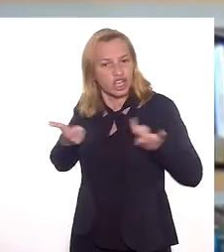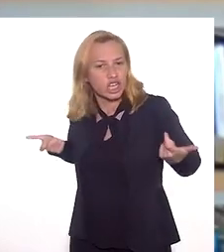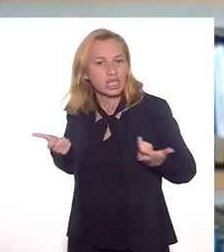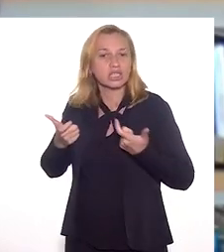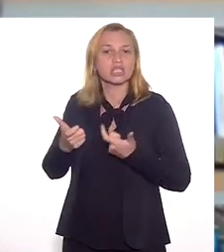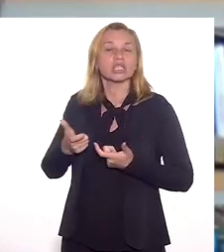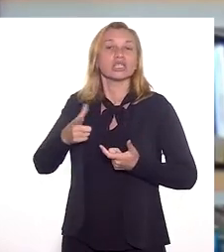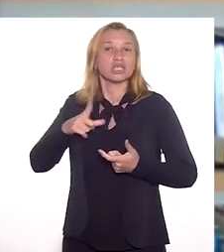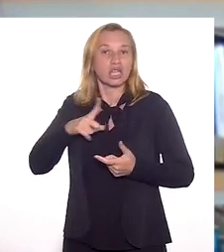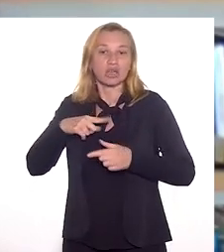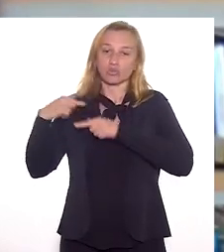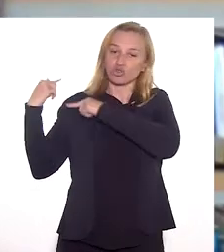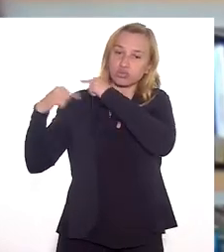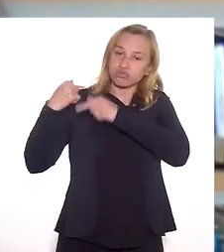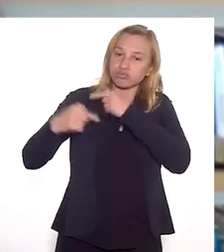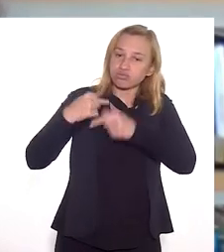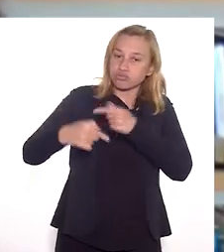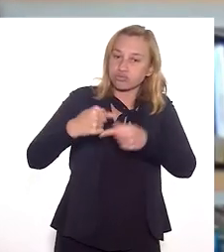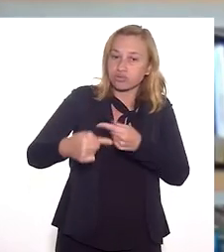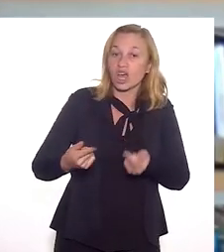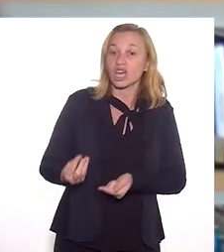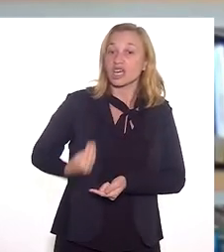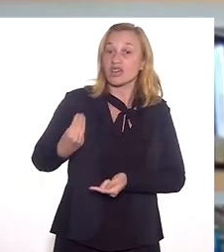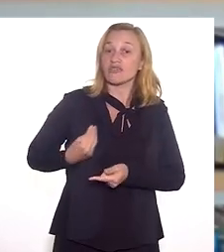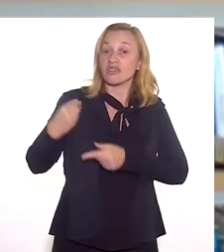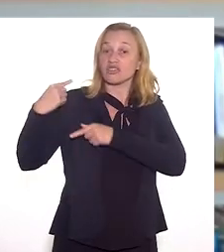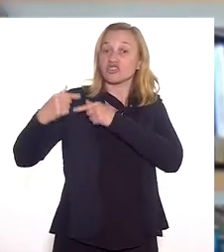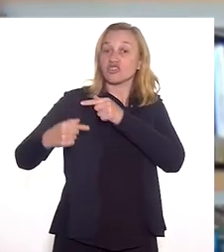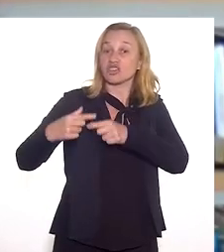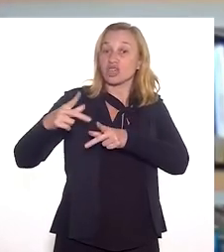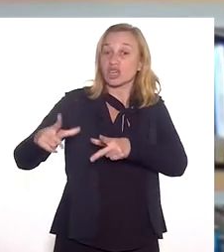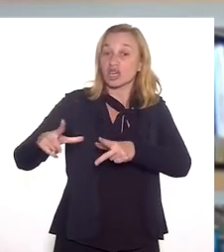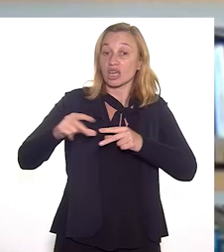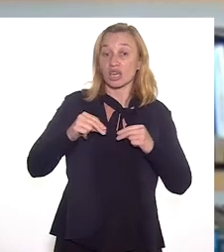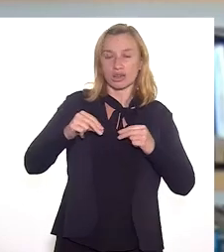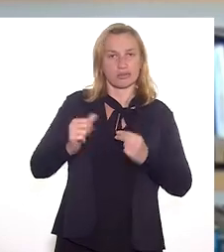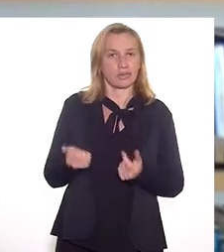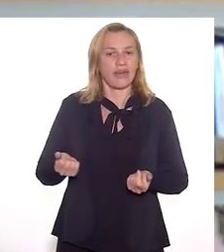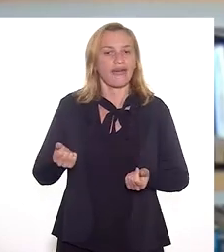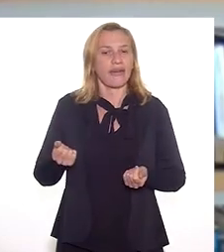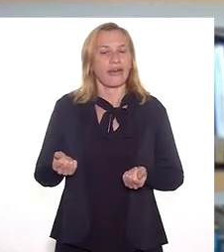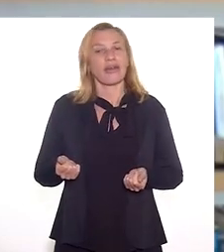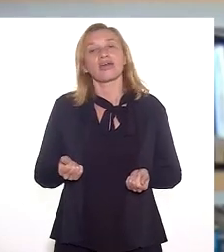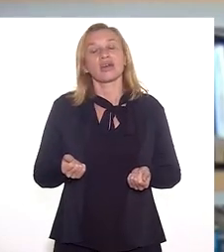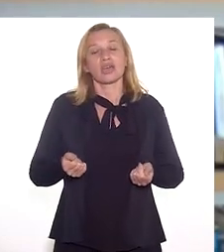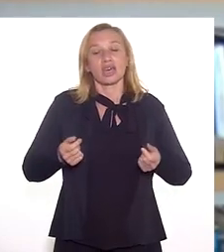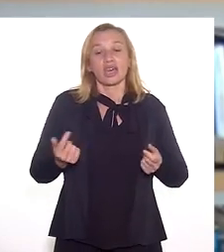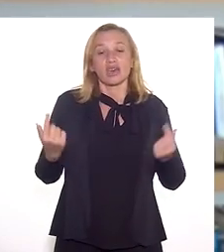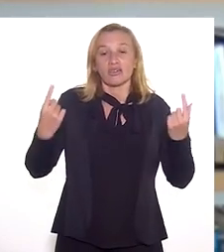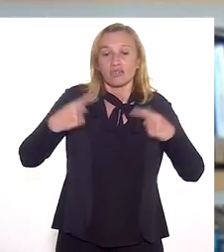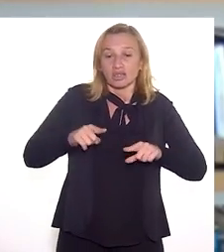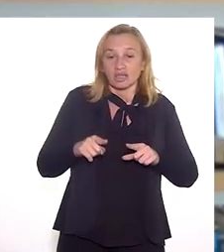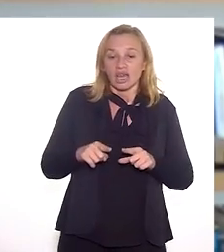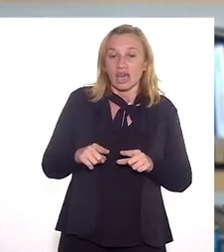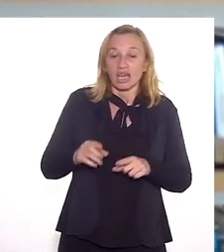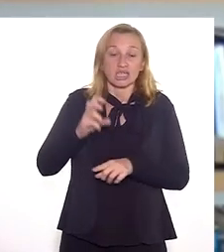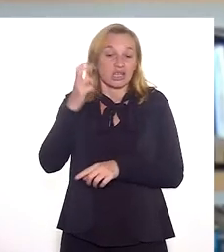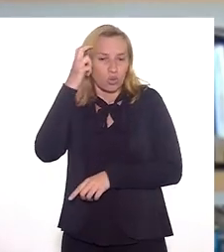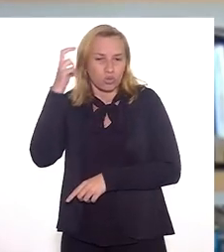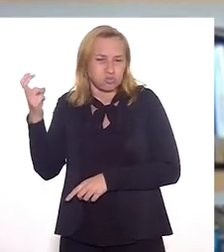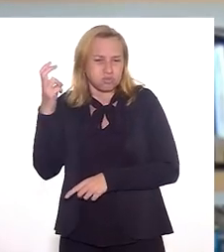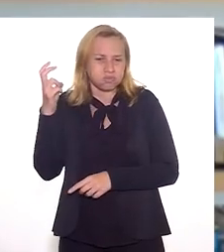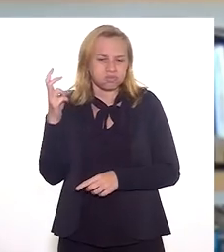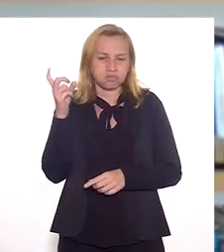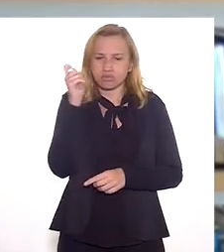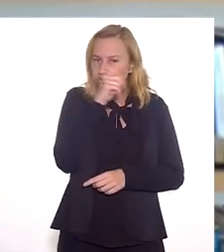muito grande. Nós temos gerações que vivem de heranças. Então, é enfrentar essa cultura que já é